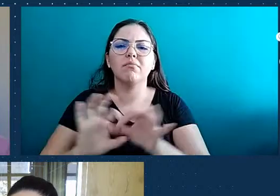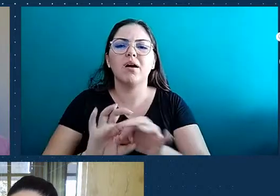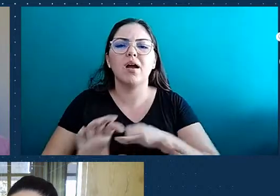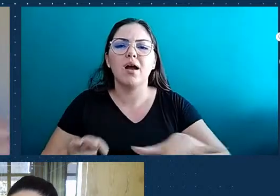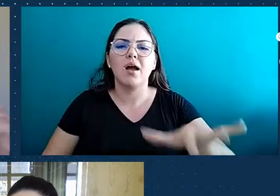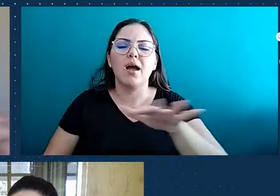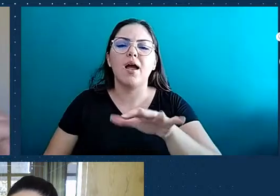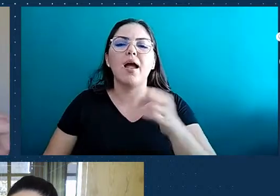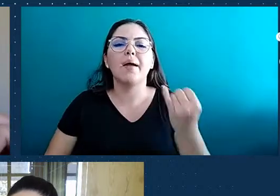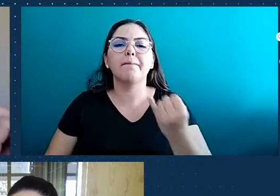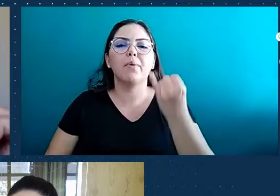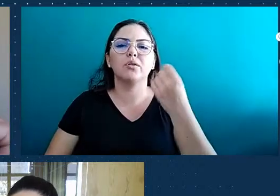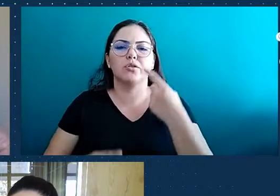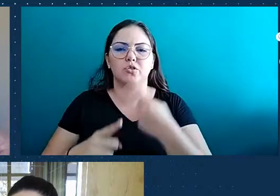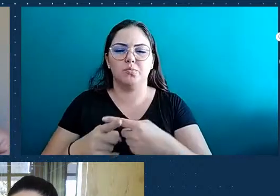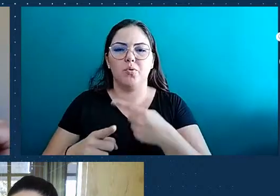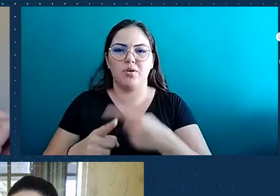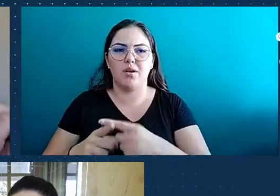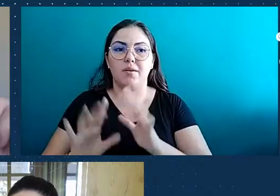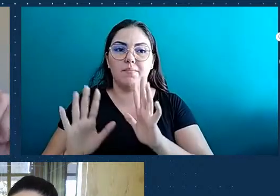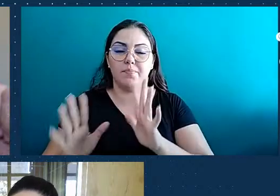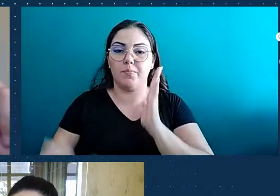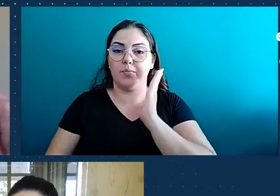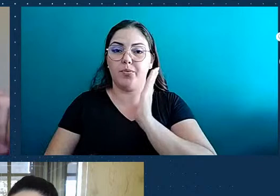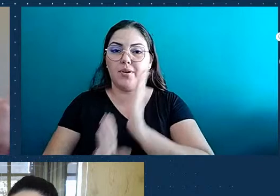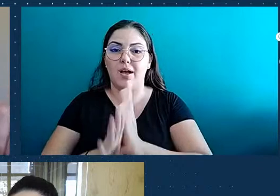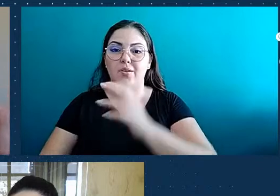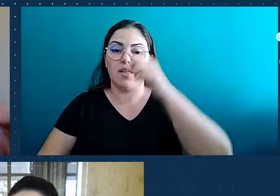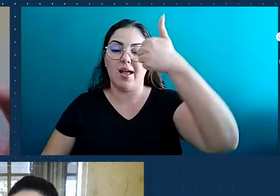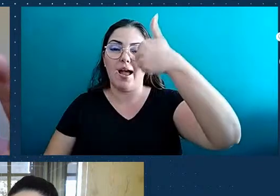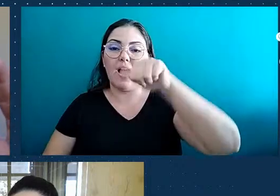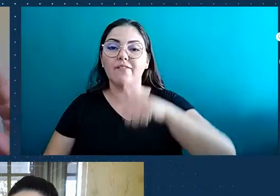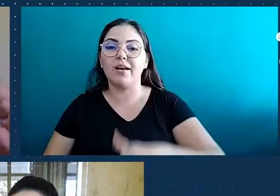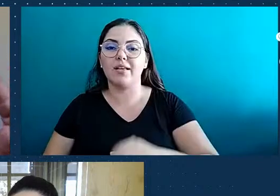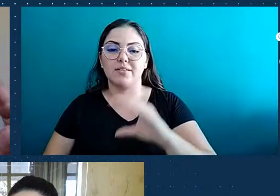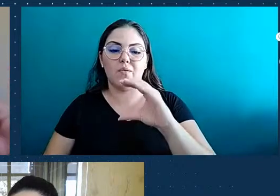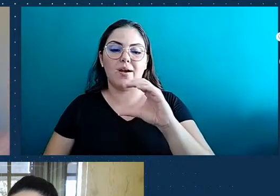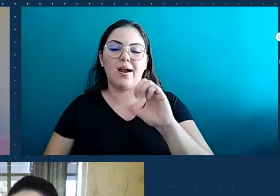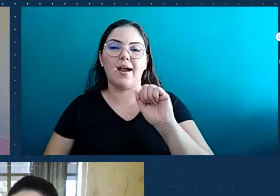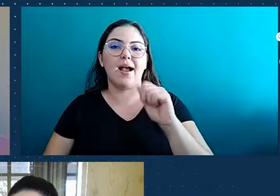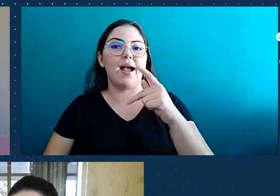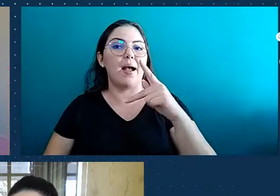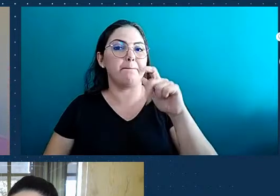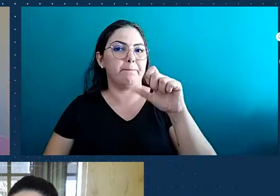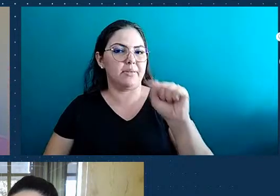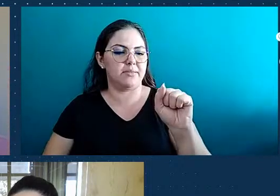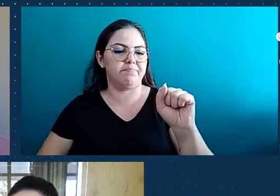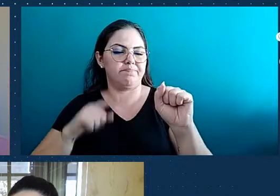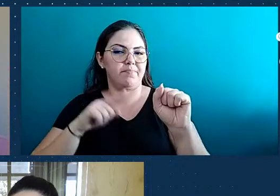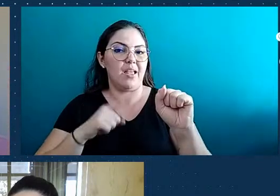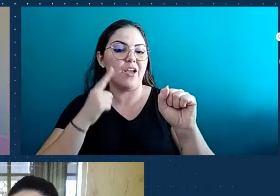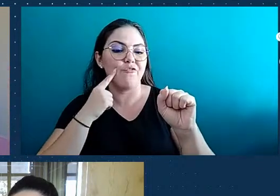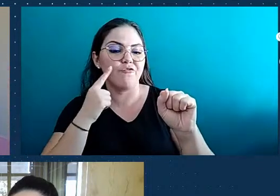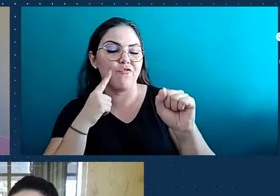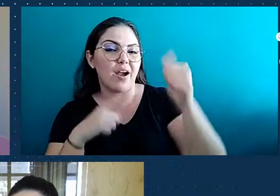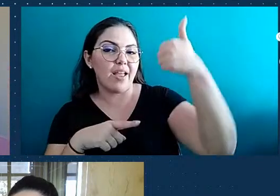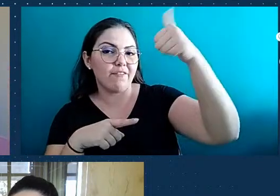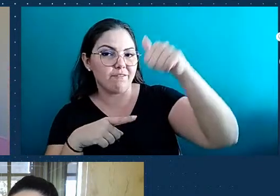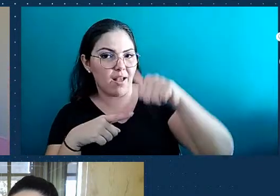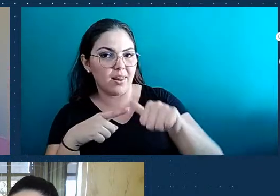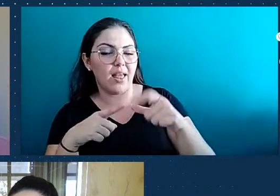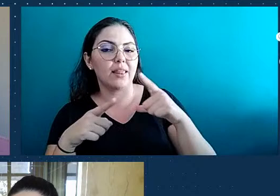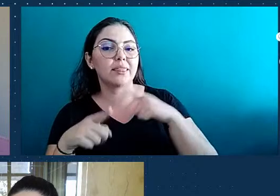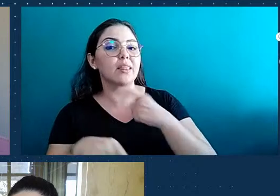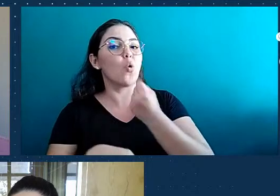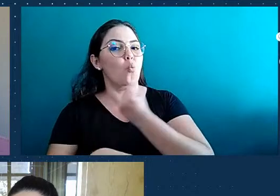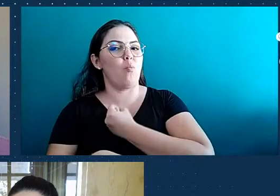ela avalia, tem um item de avaliação, e que é muito importante que aquilo que o professor orienta, aquilo que